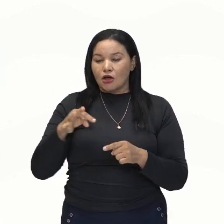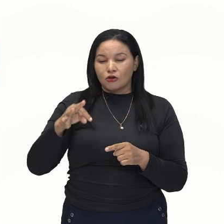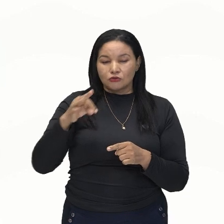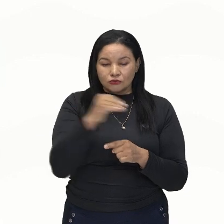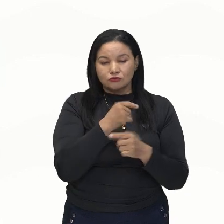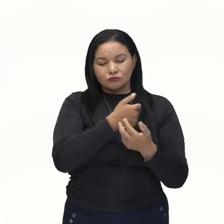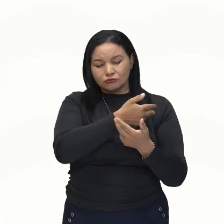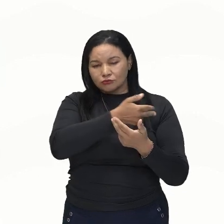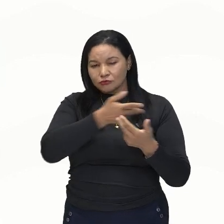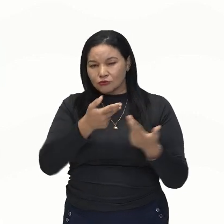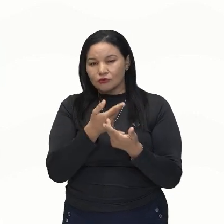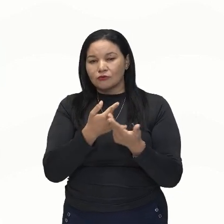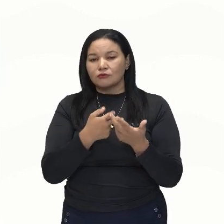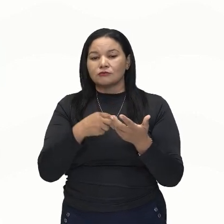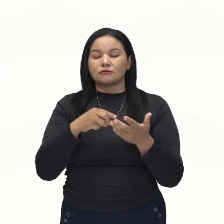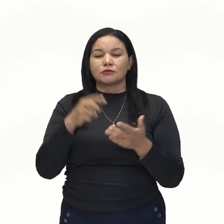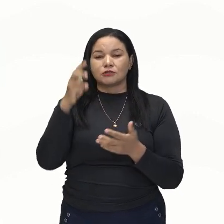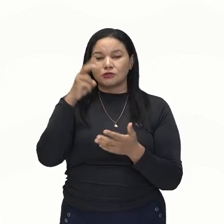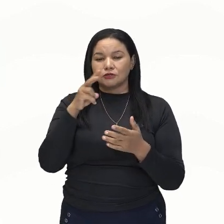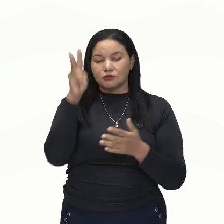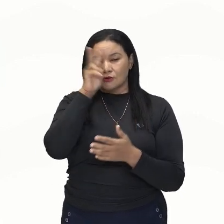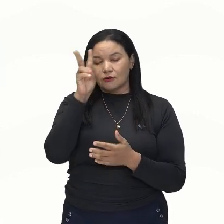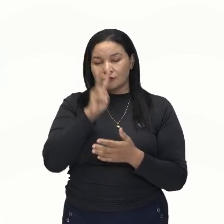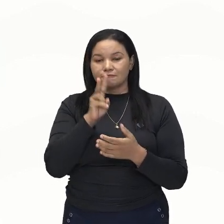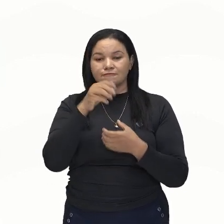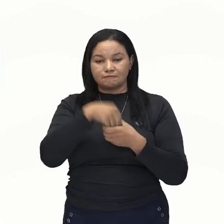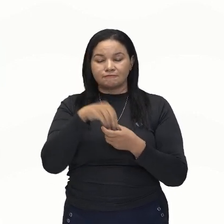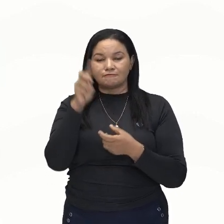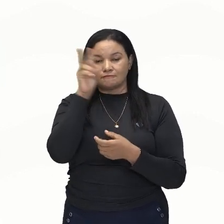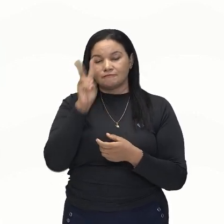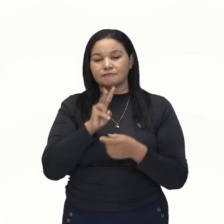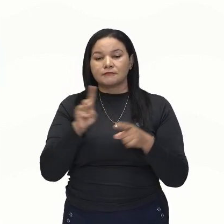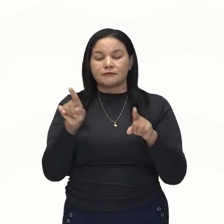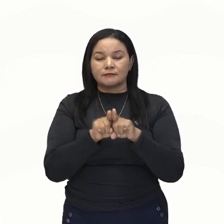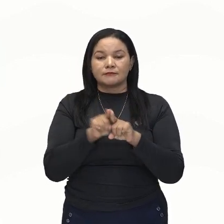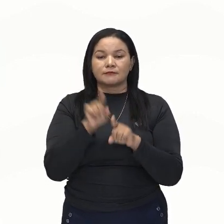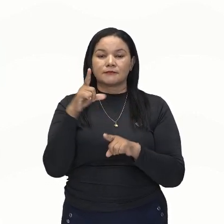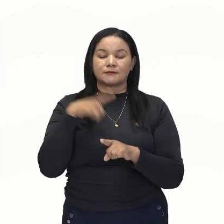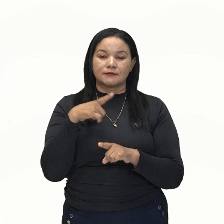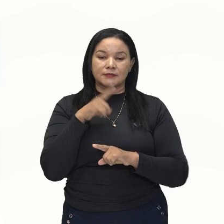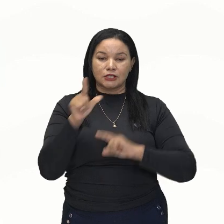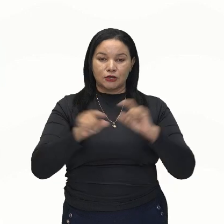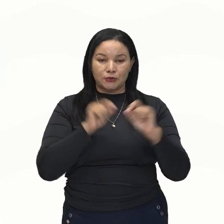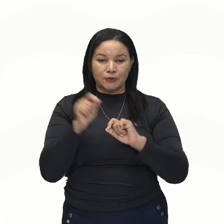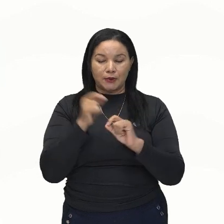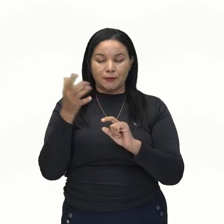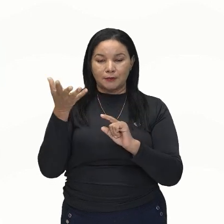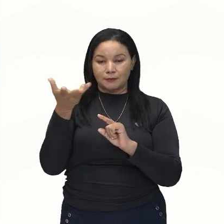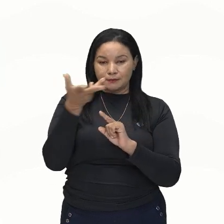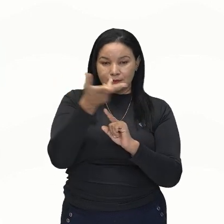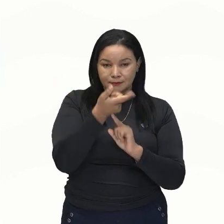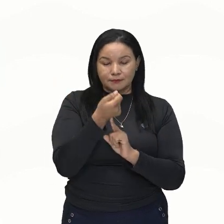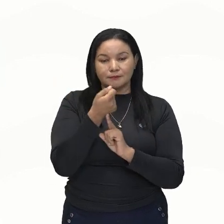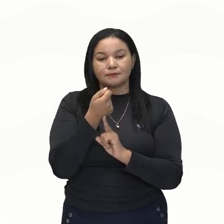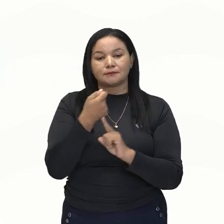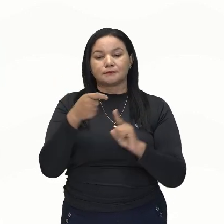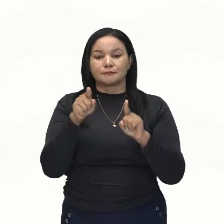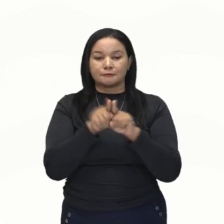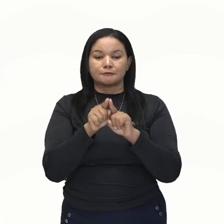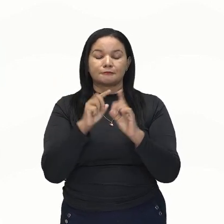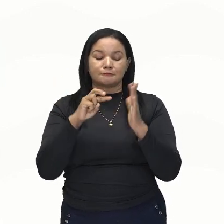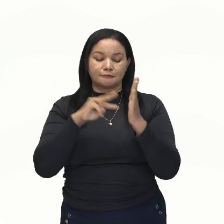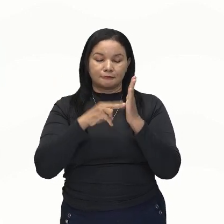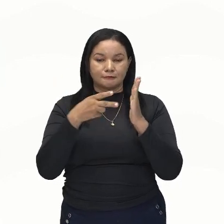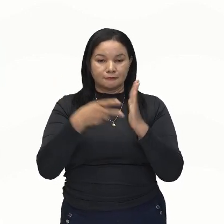bagagem histórica e, claro, traz consigo também a questão artística e esse